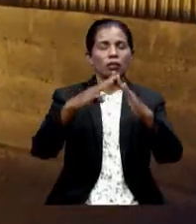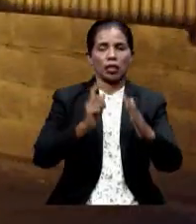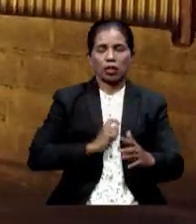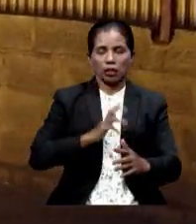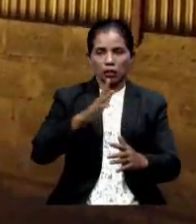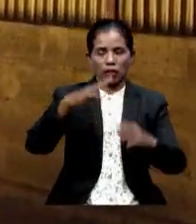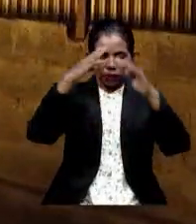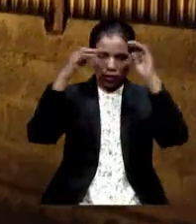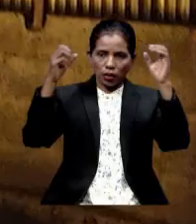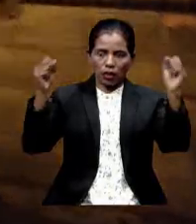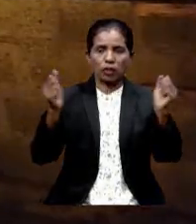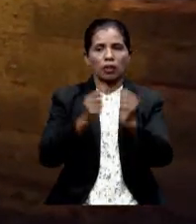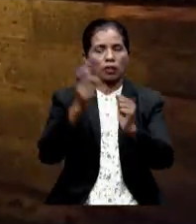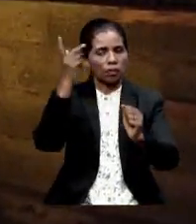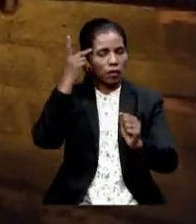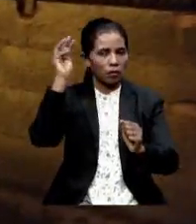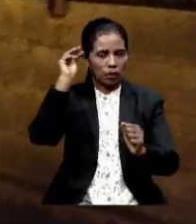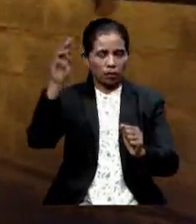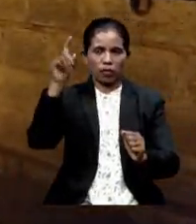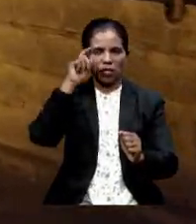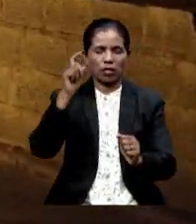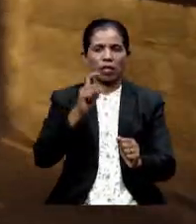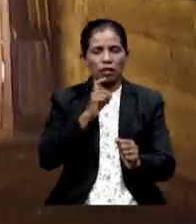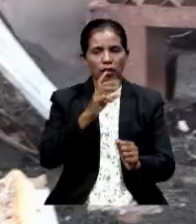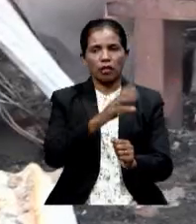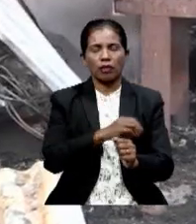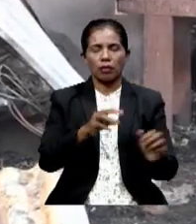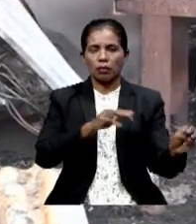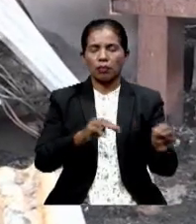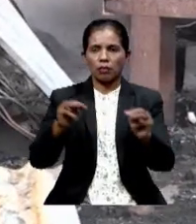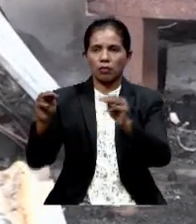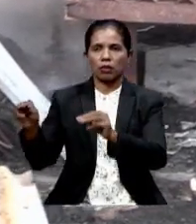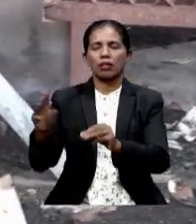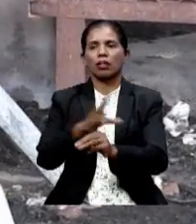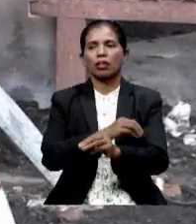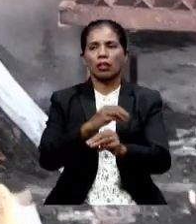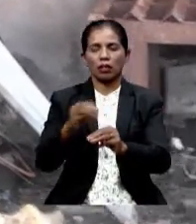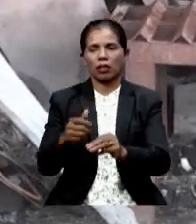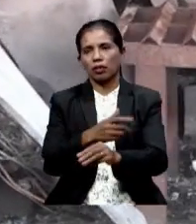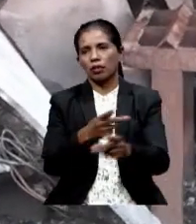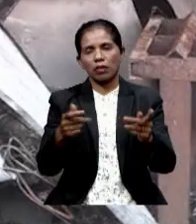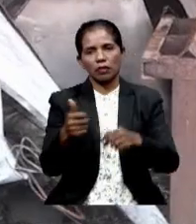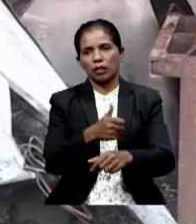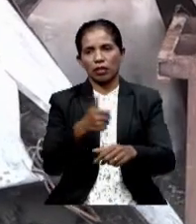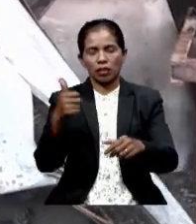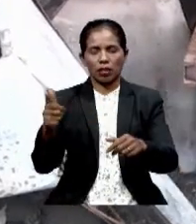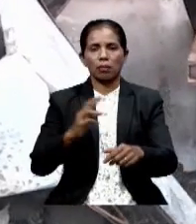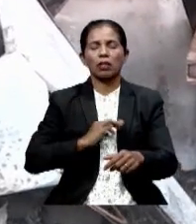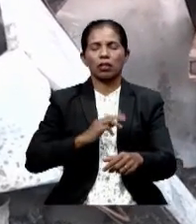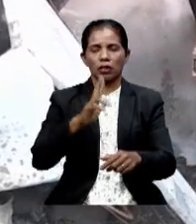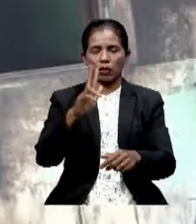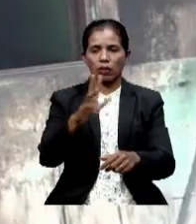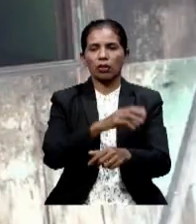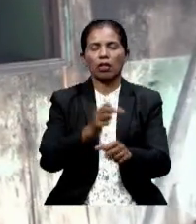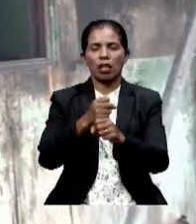Presidente da República, o Primeiro-Ministro, Kairala Sananu Gusmão, evacua a Baitara Claran, no balão para fato em isolamento Tacitolo, ou de